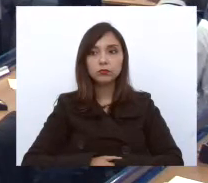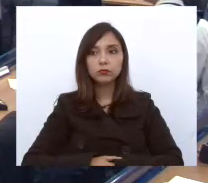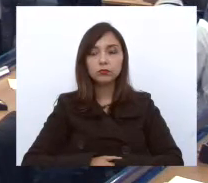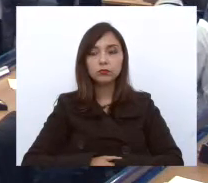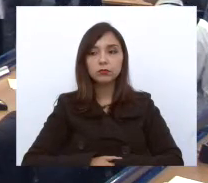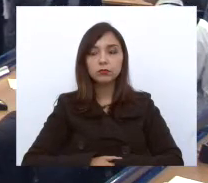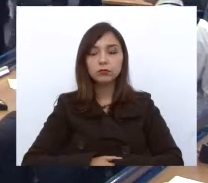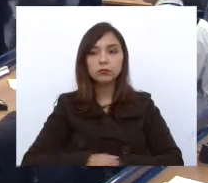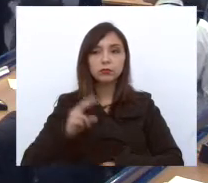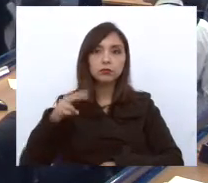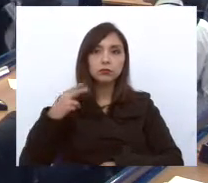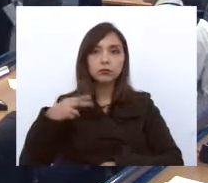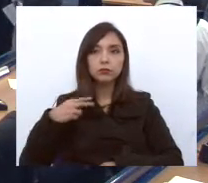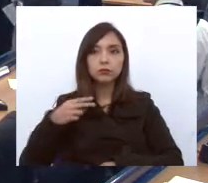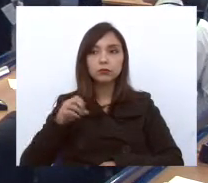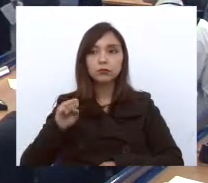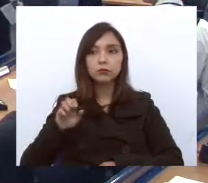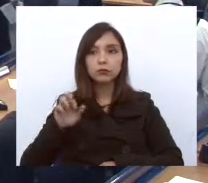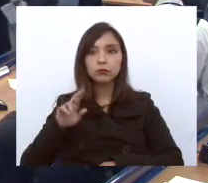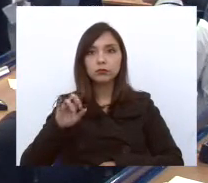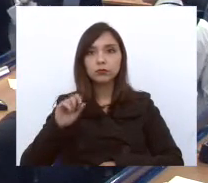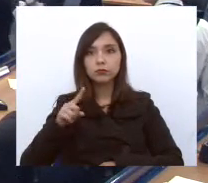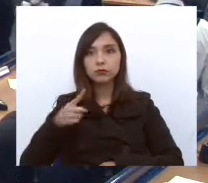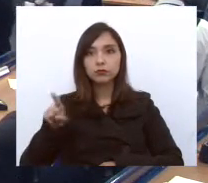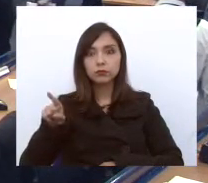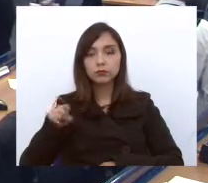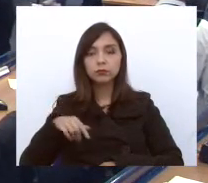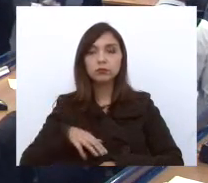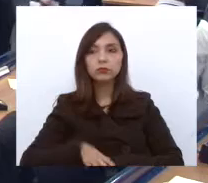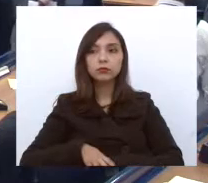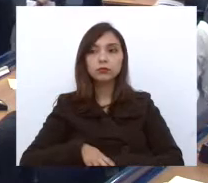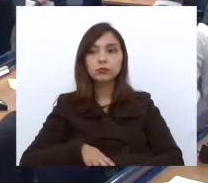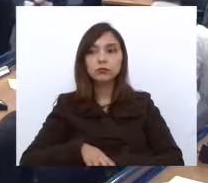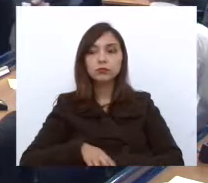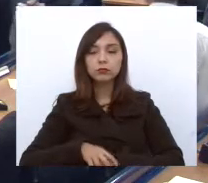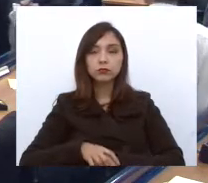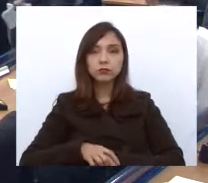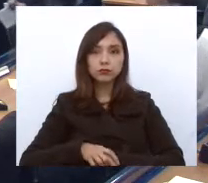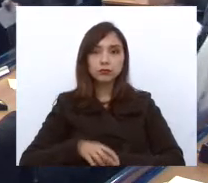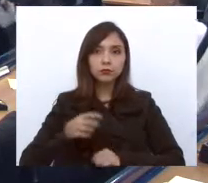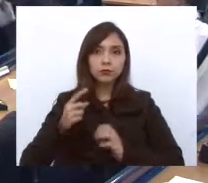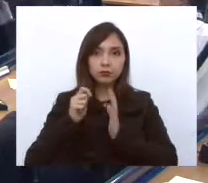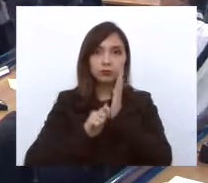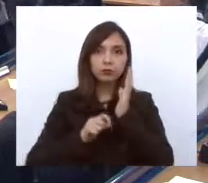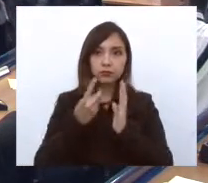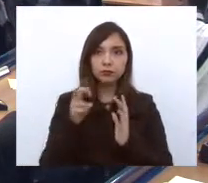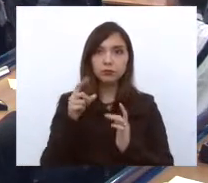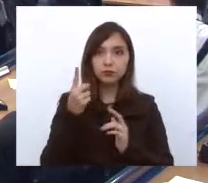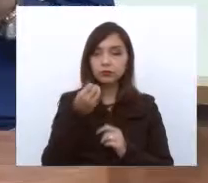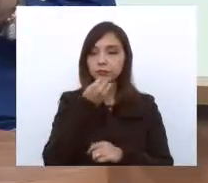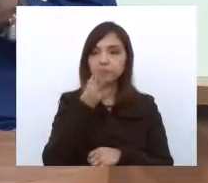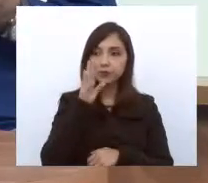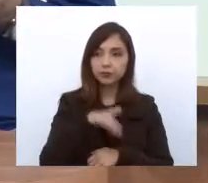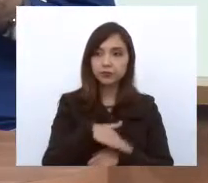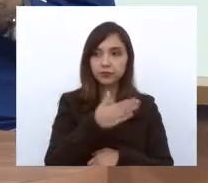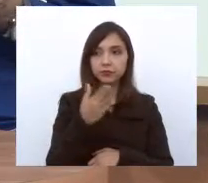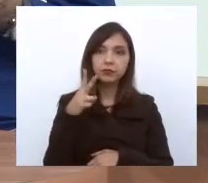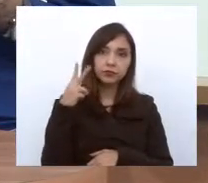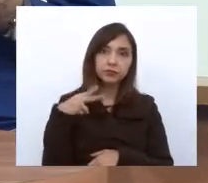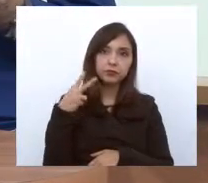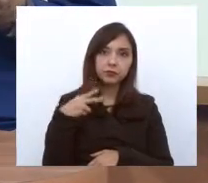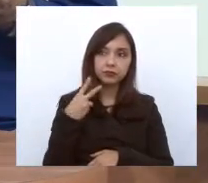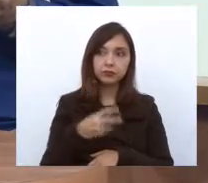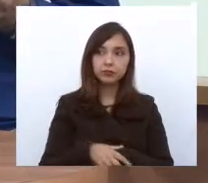A ordem, vereador Sérgio. Pelo artigo 151, presidente. Pelo artigo 151, vereador. Boa tarde, presidente. Boa tarde,